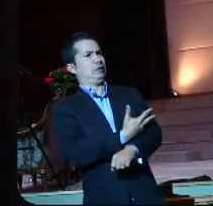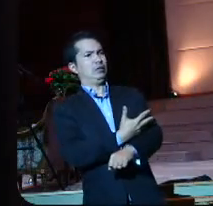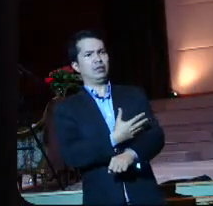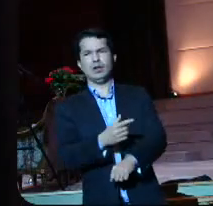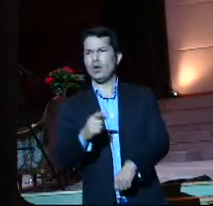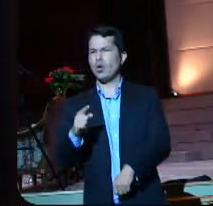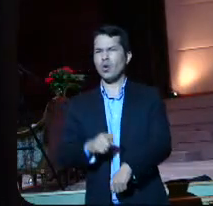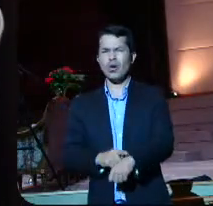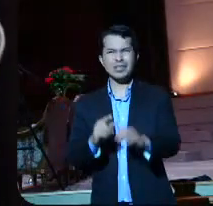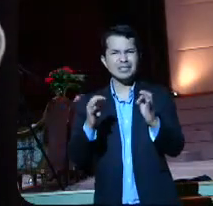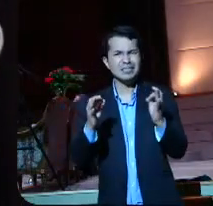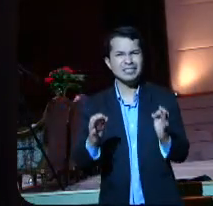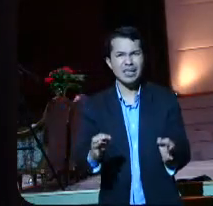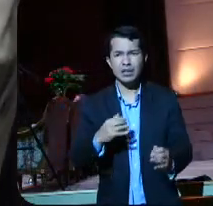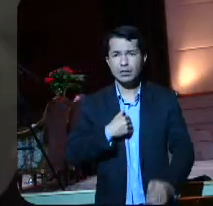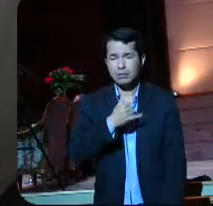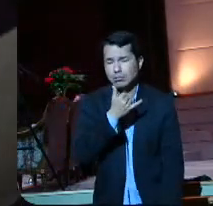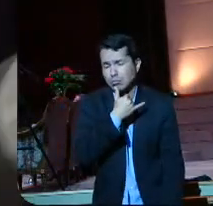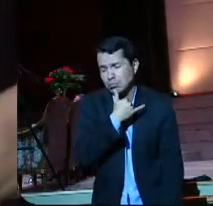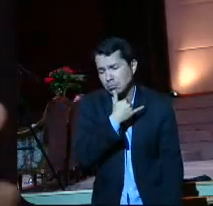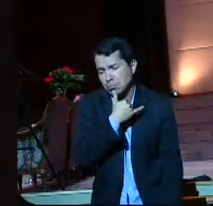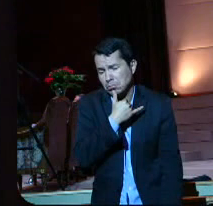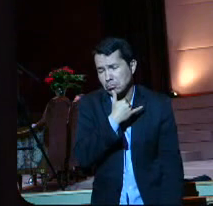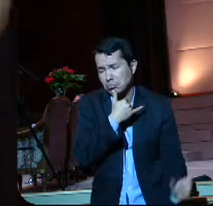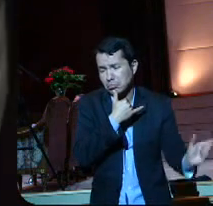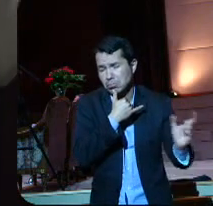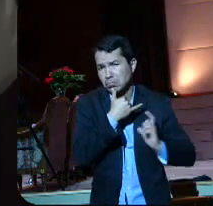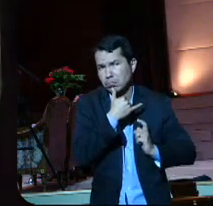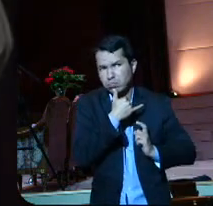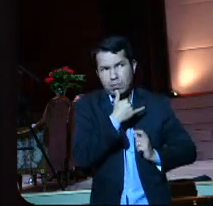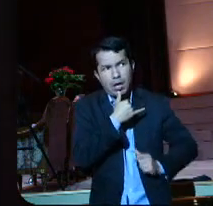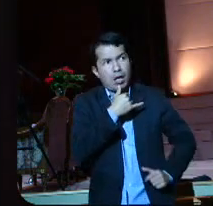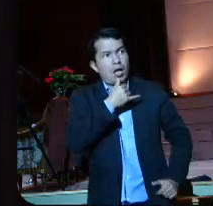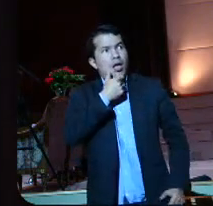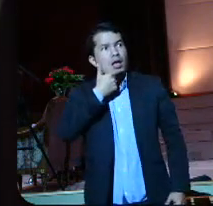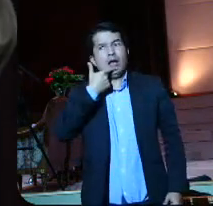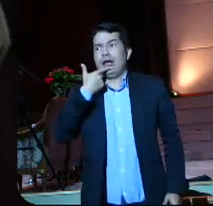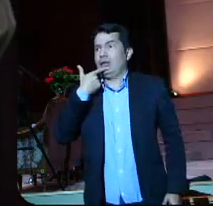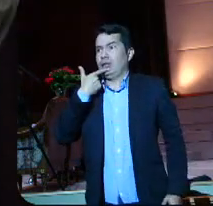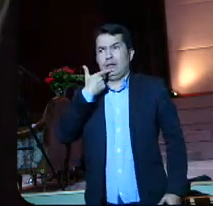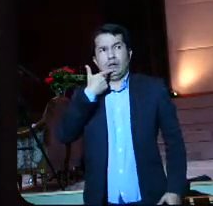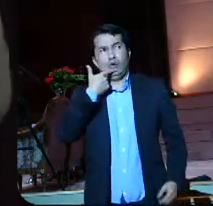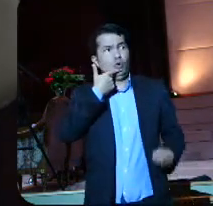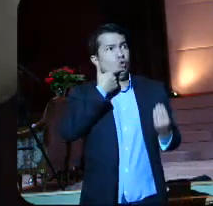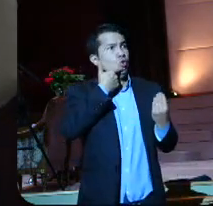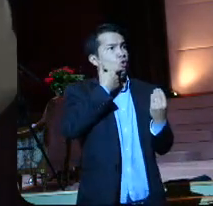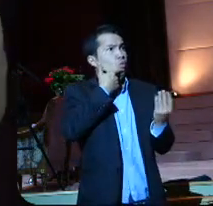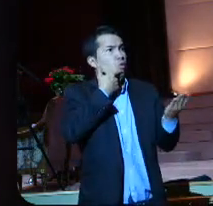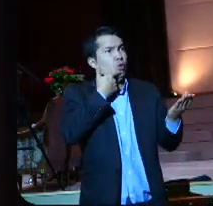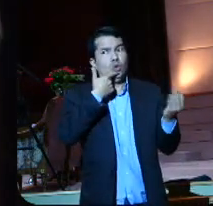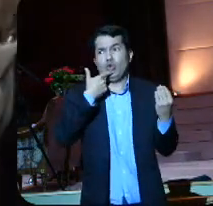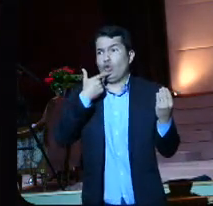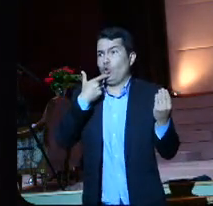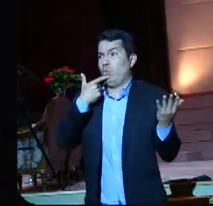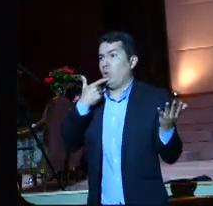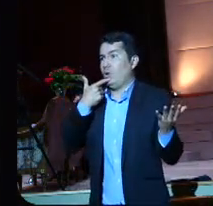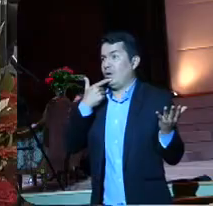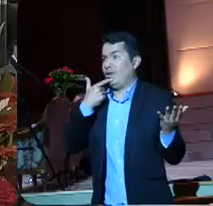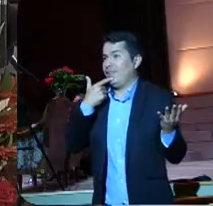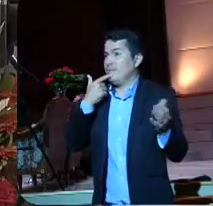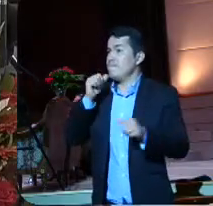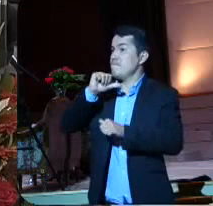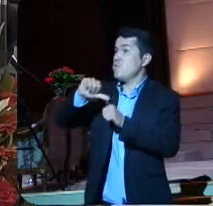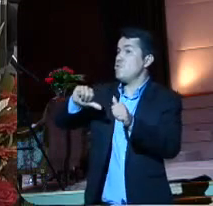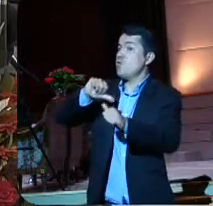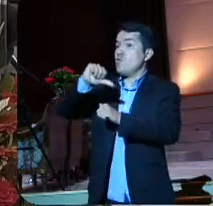no momento que a gente às vezes não está em condição, e vem naquela hora, não é por acaso, é instrumentalidade de